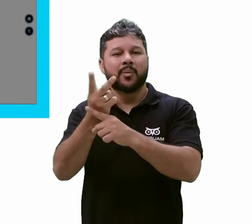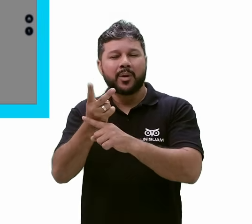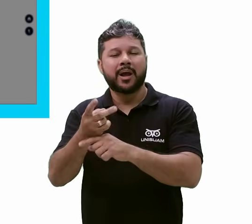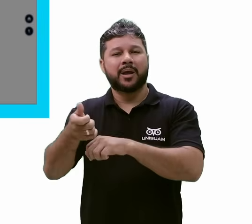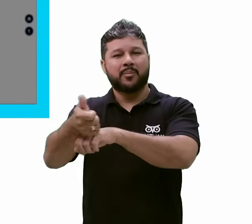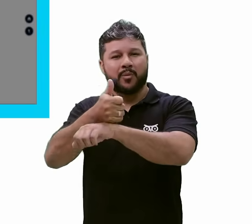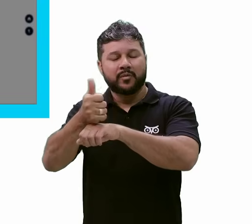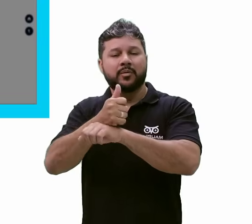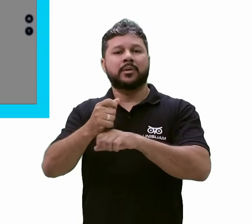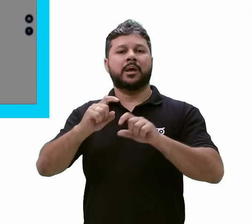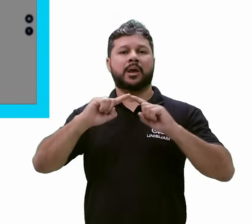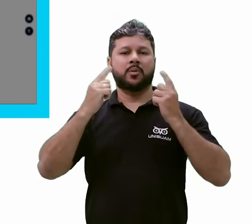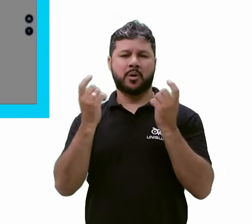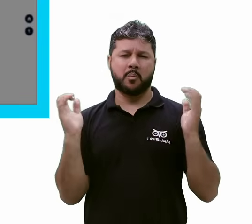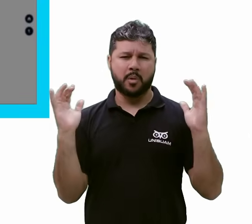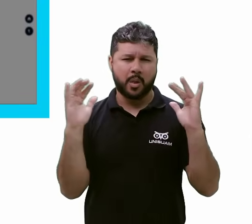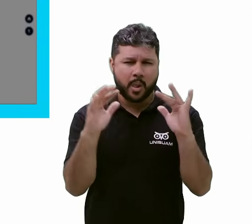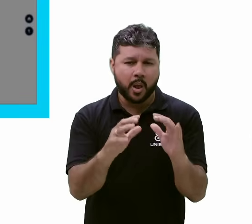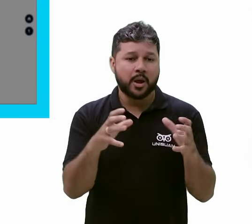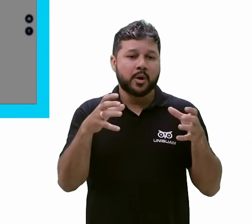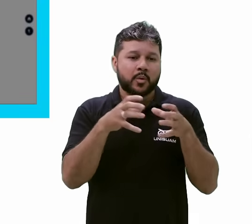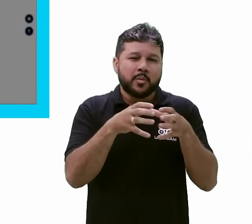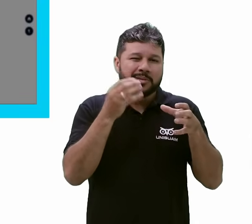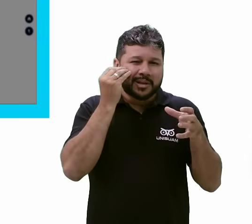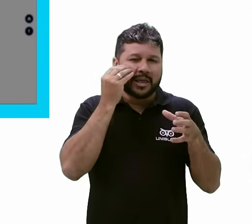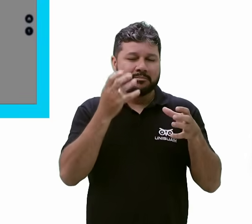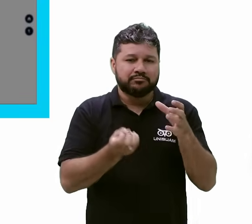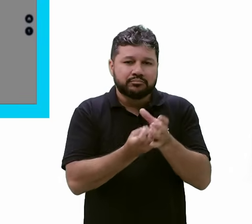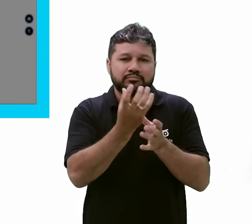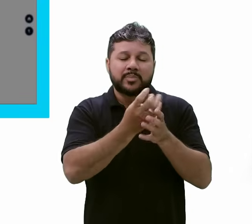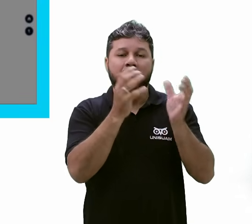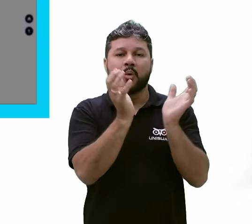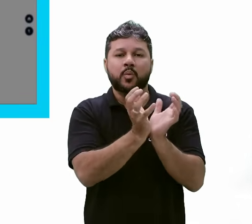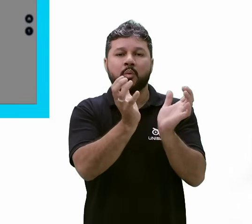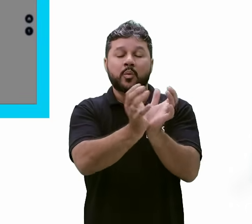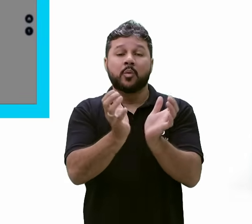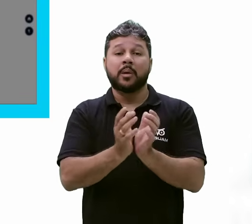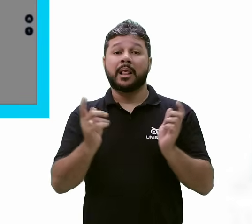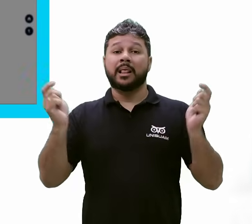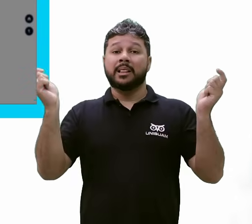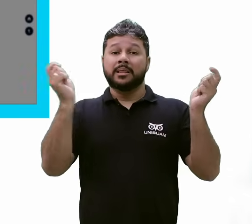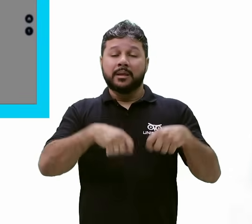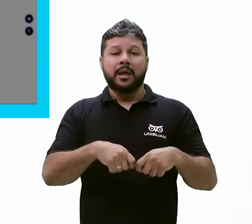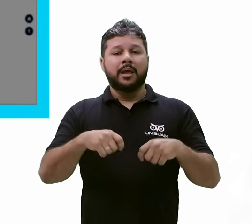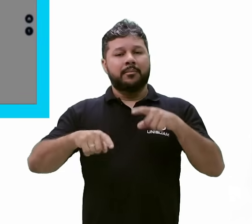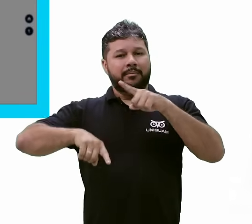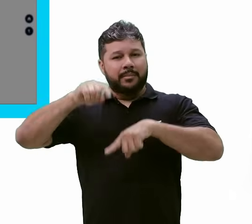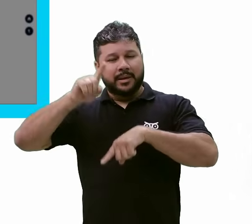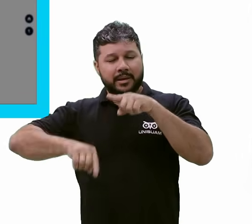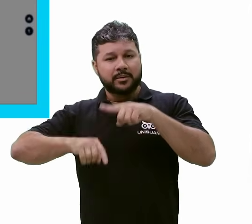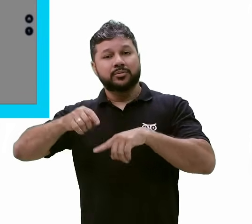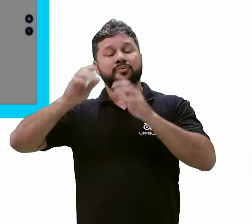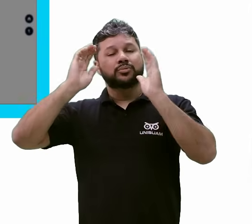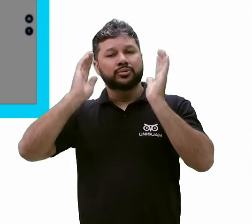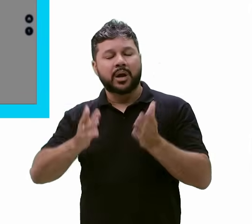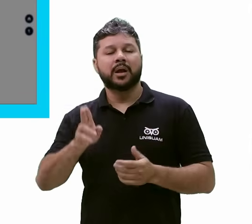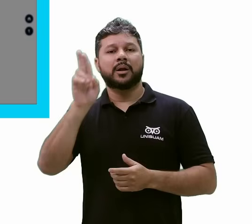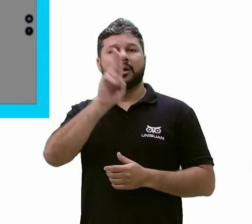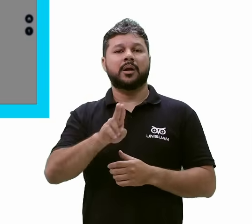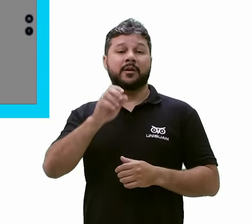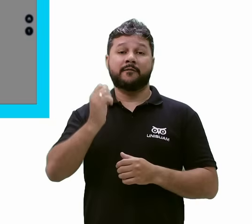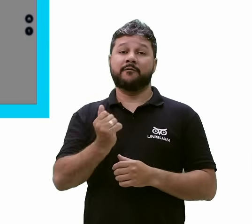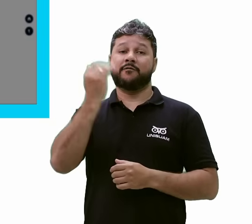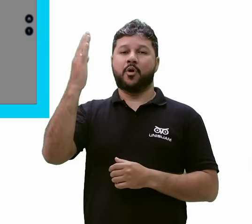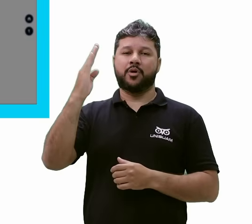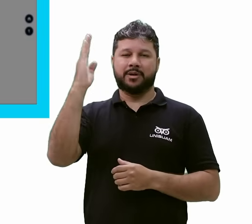esses profissionais e a se reunirem e a tentarem formar grupos, né, para que elas pudessem trazer esses medicamentos que já estavam